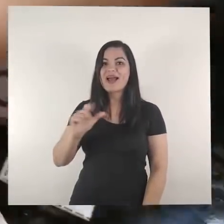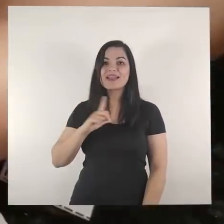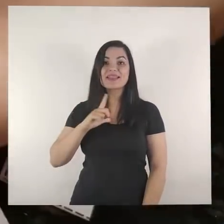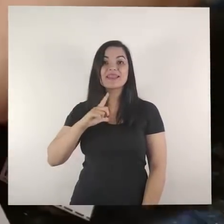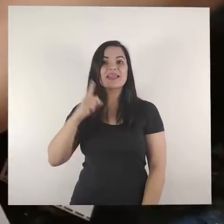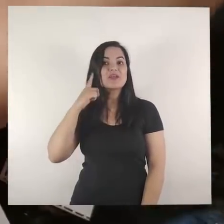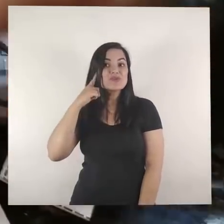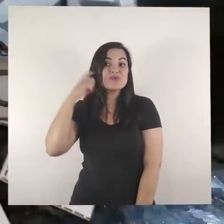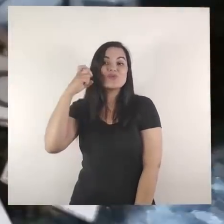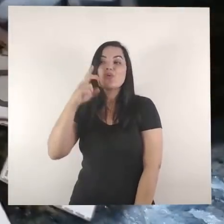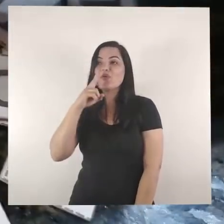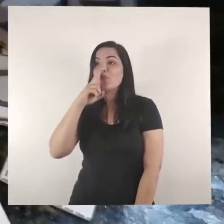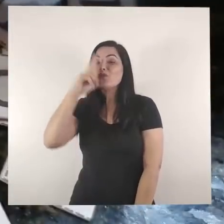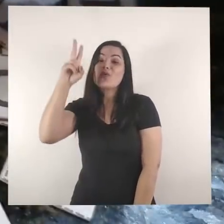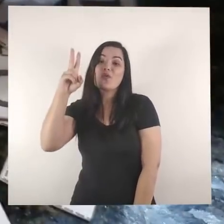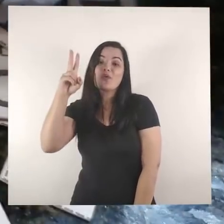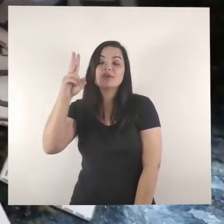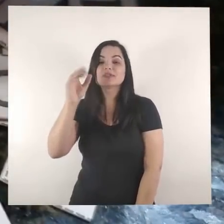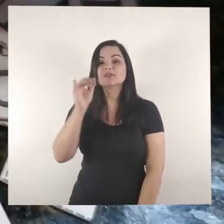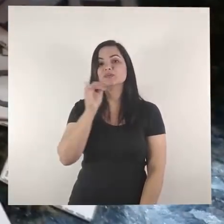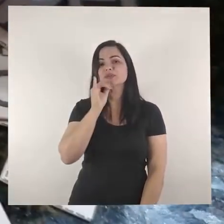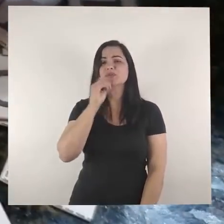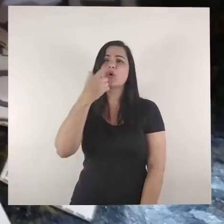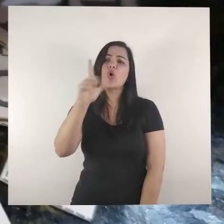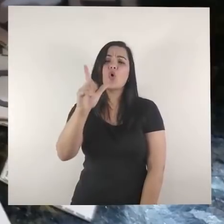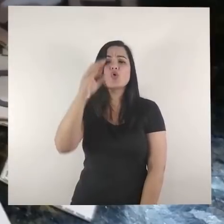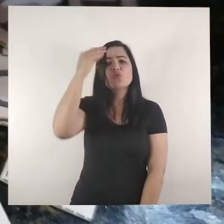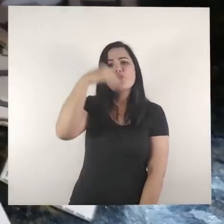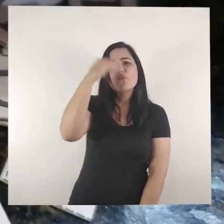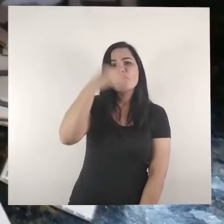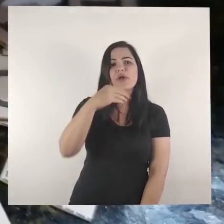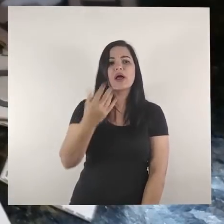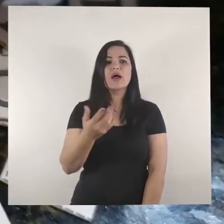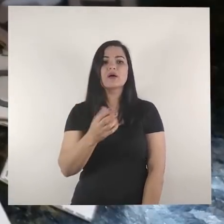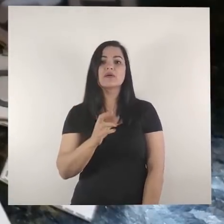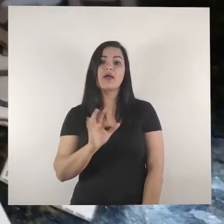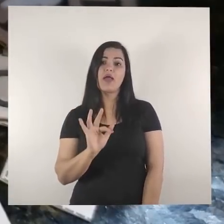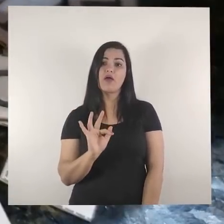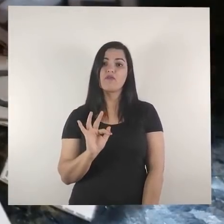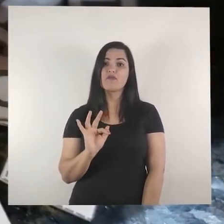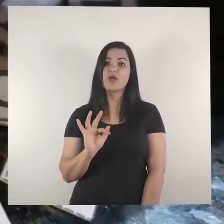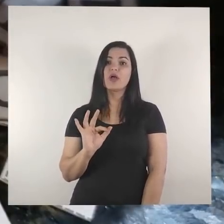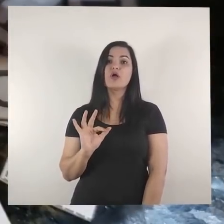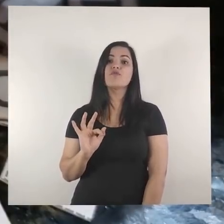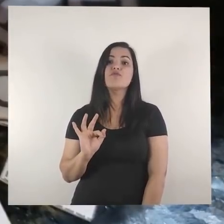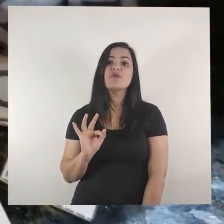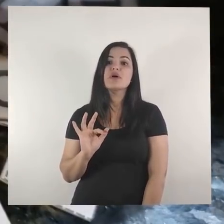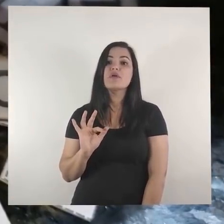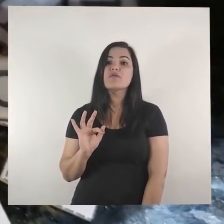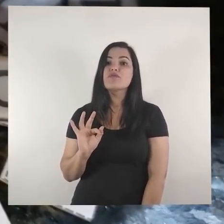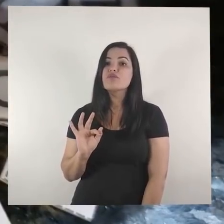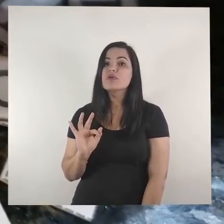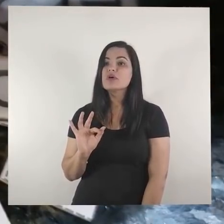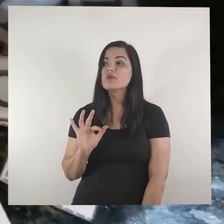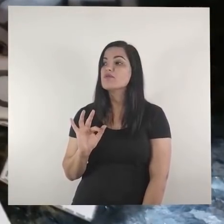que tem um som mais fraquinho, por exemplo, como a letra F, que tem um som assim, ó.